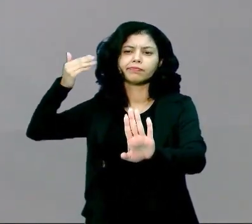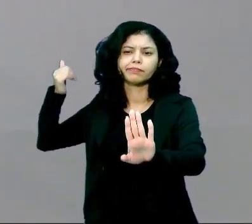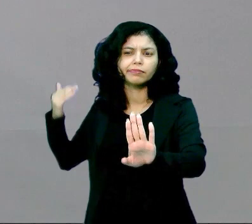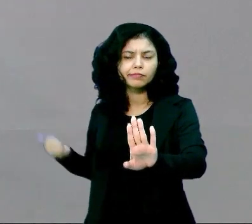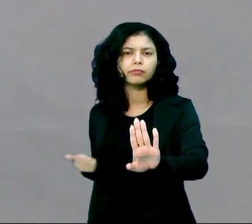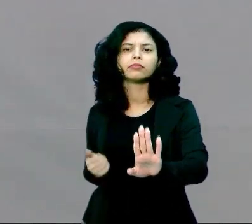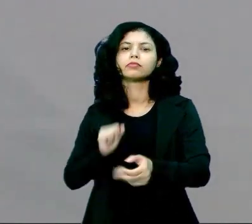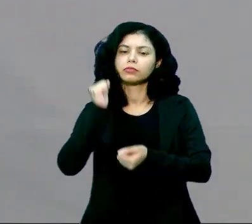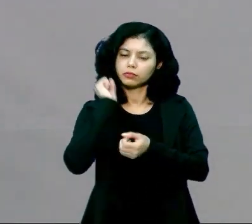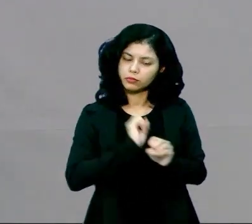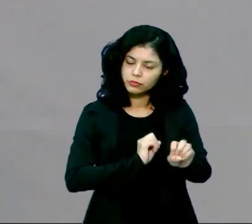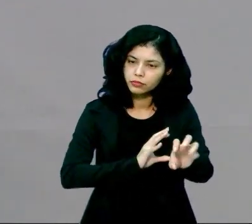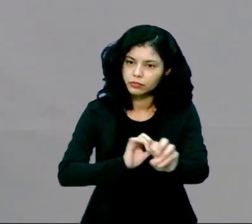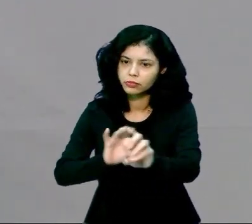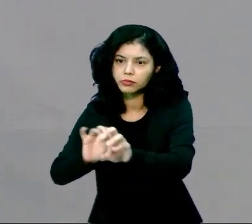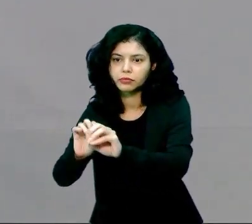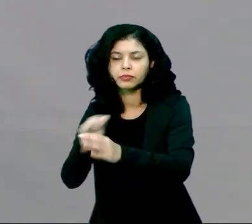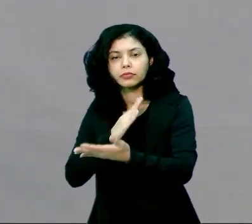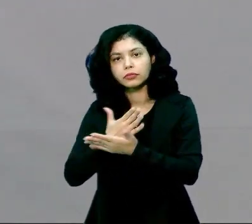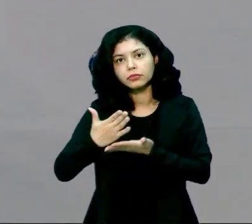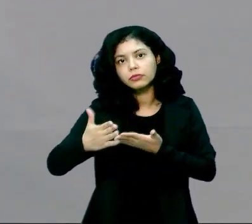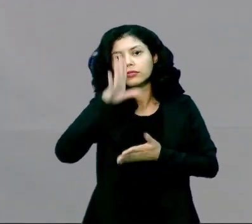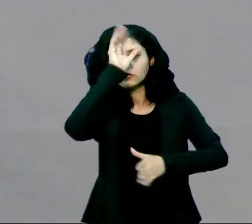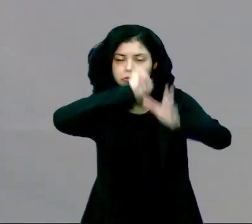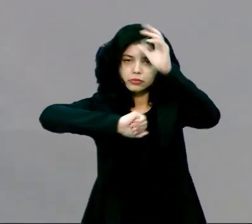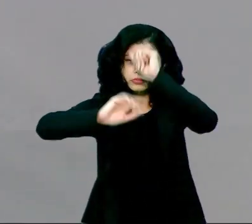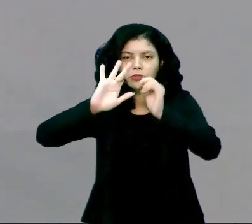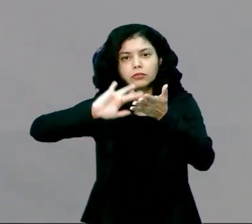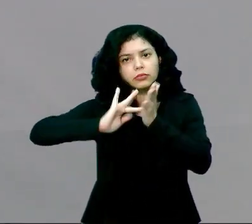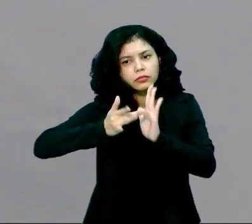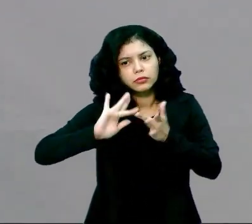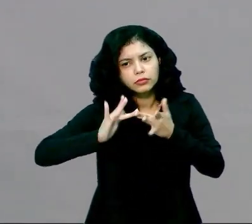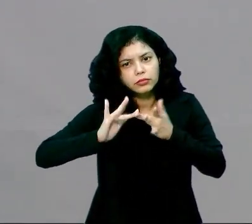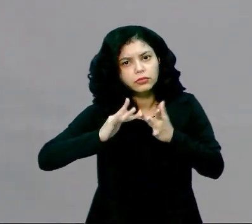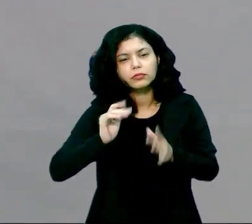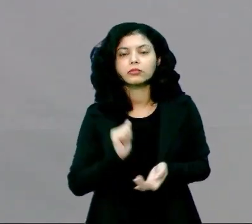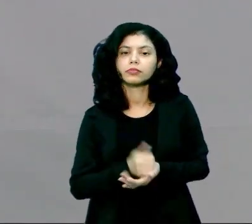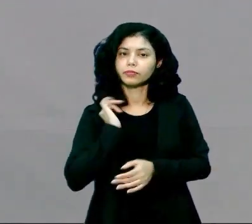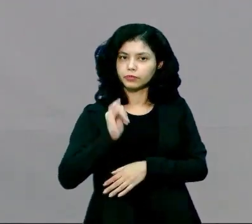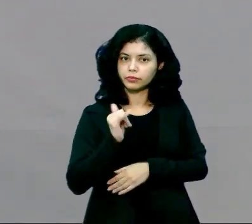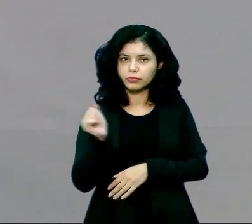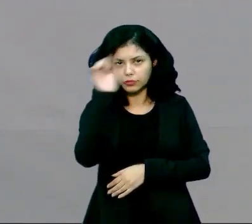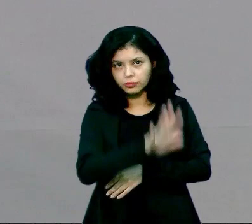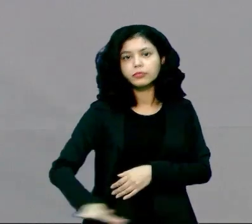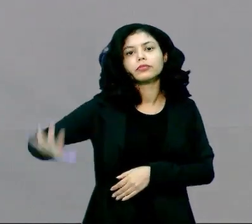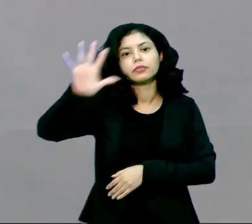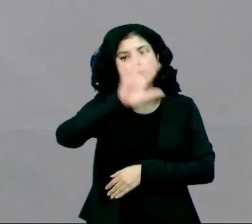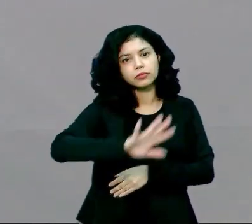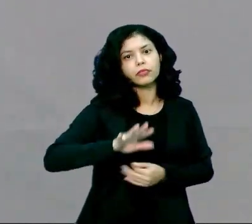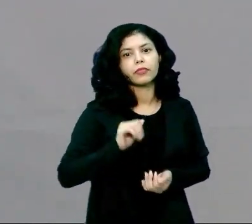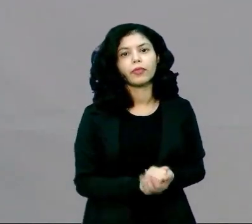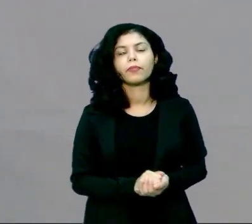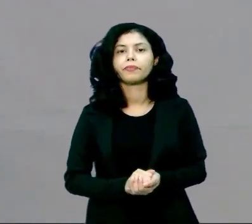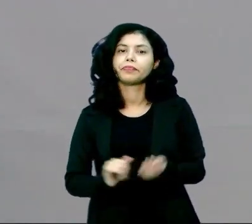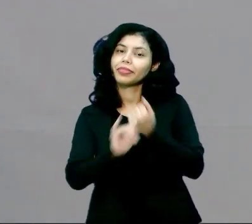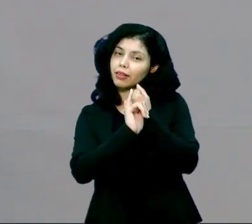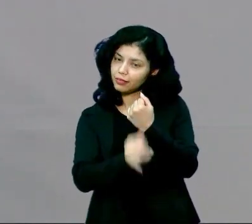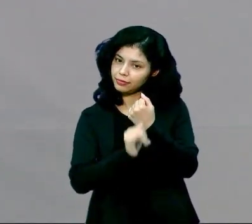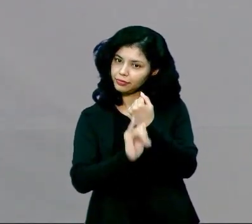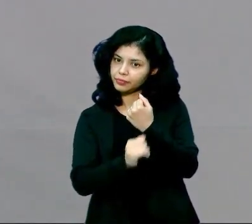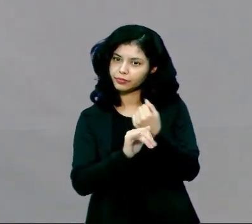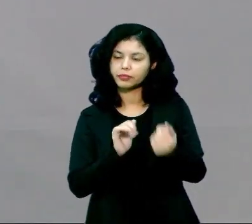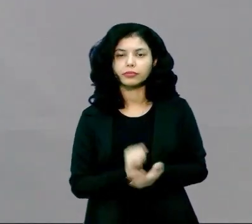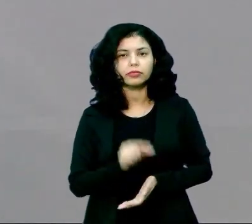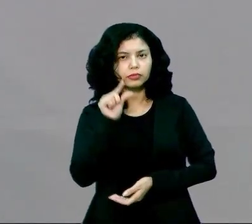da alfabetização, quando vocês estão tendo contato com os primeiros textos narrativos, geralmente inicia-se pelas fábulas, né?